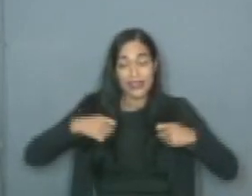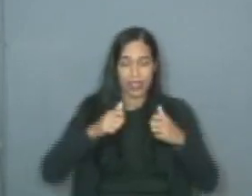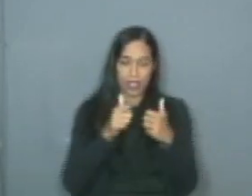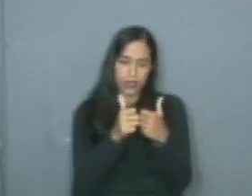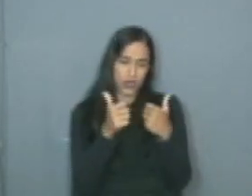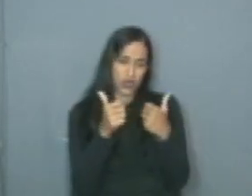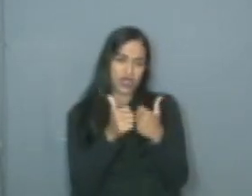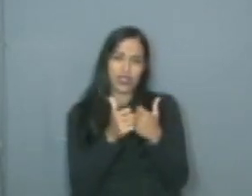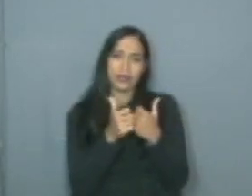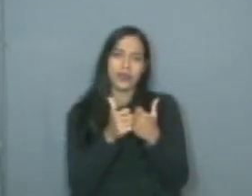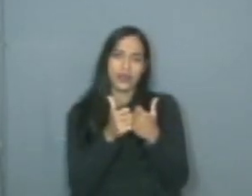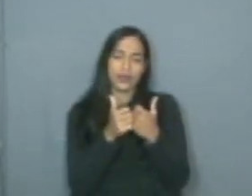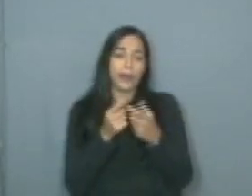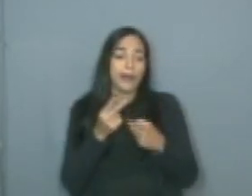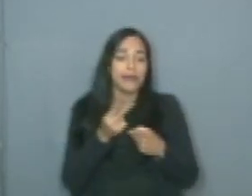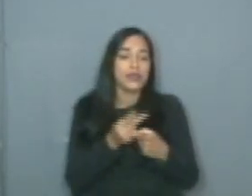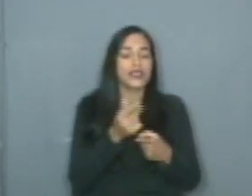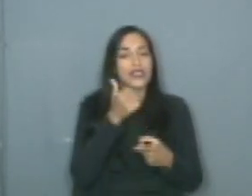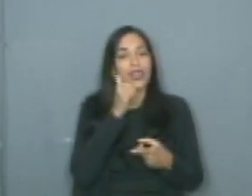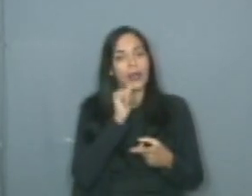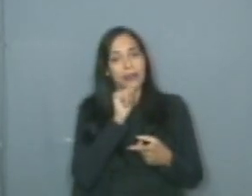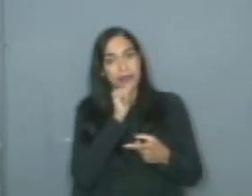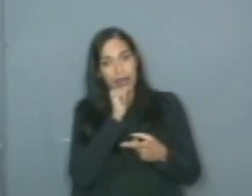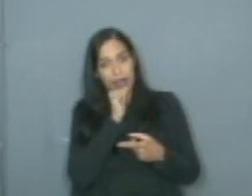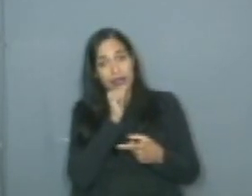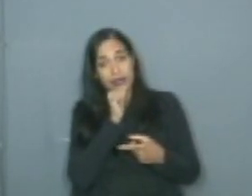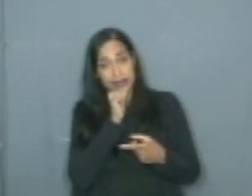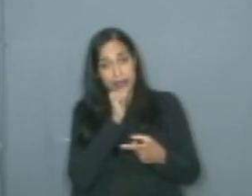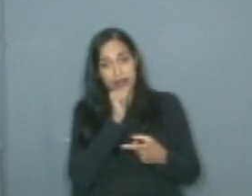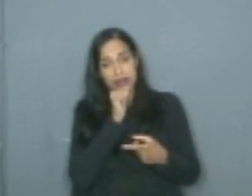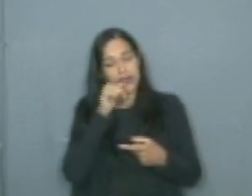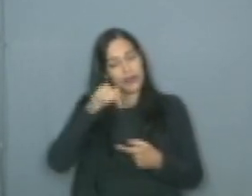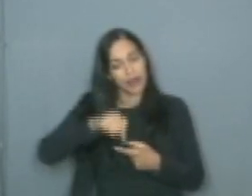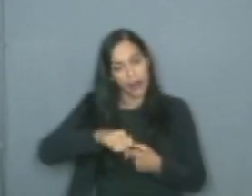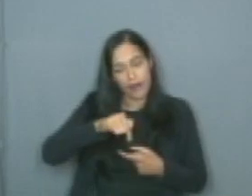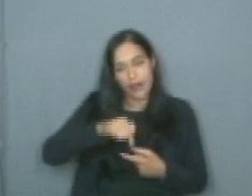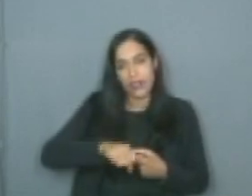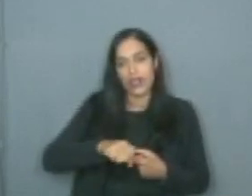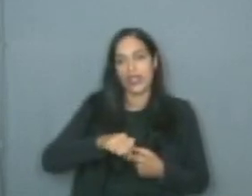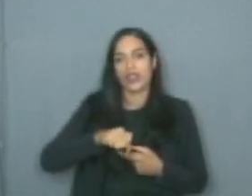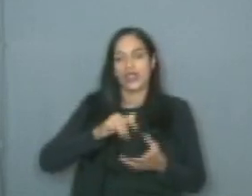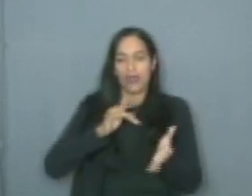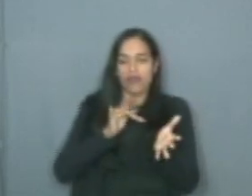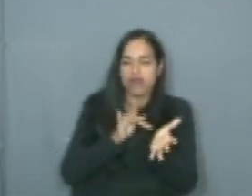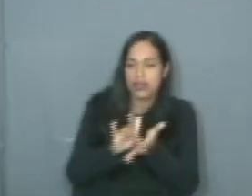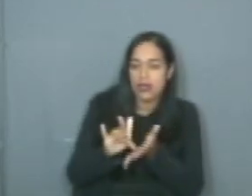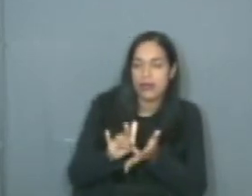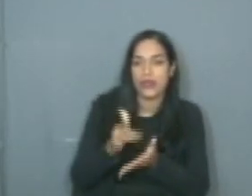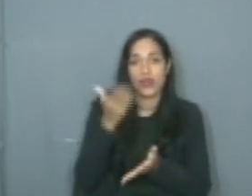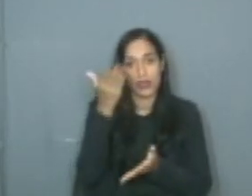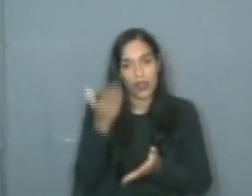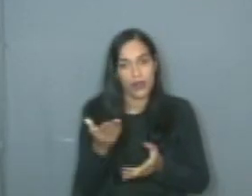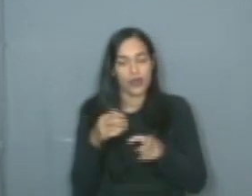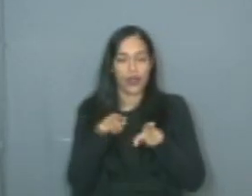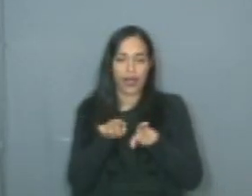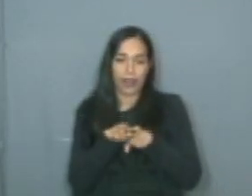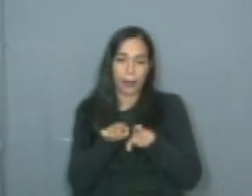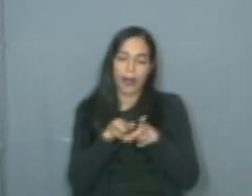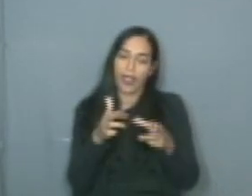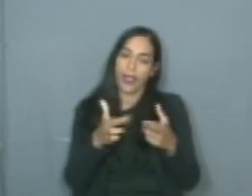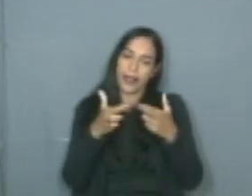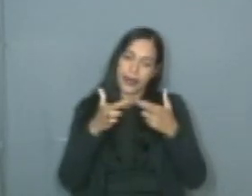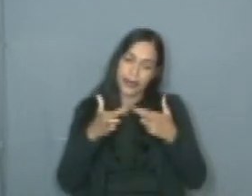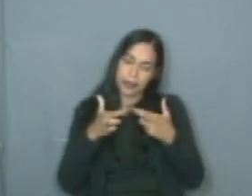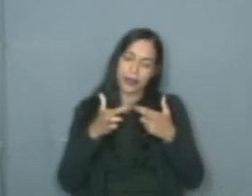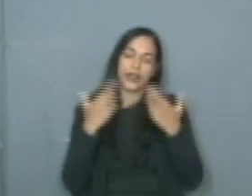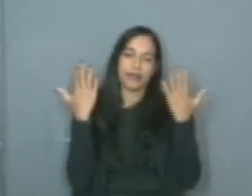entregues para que possam buscar essas mães e, às vezes, nem buscar. Então, fica aqui, de fato, o meu repúdio e ao senhor, através desse requerimento,